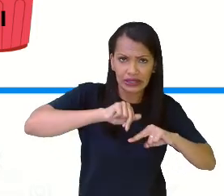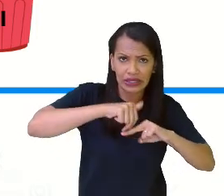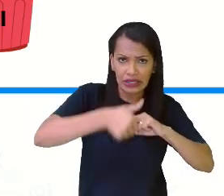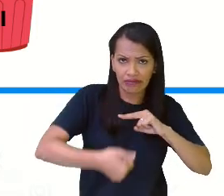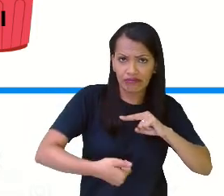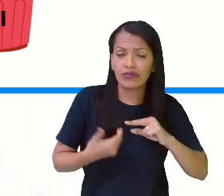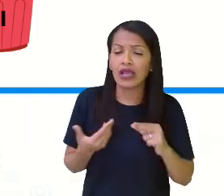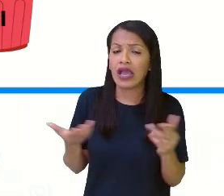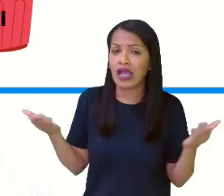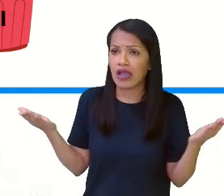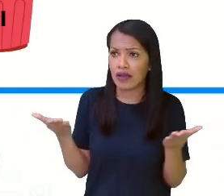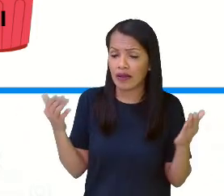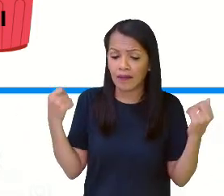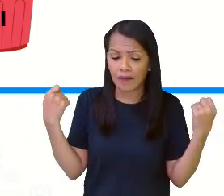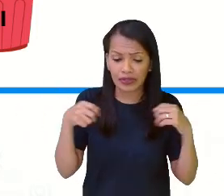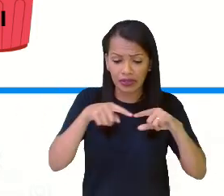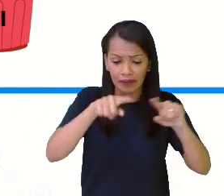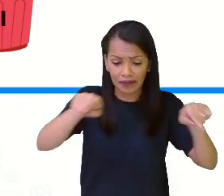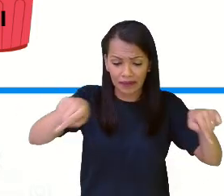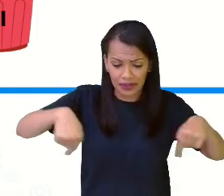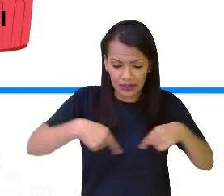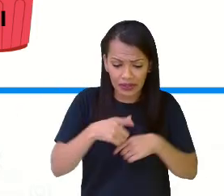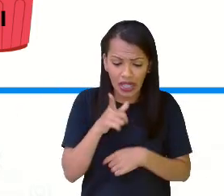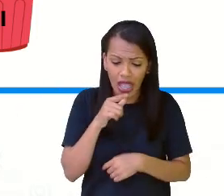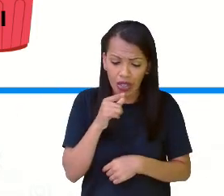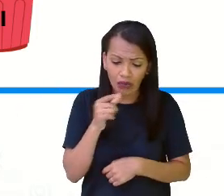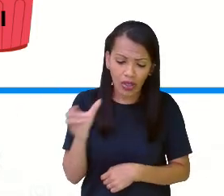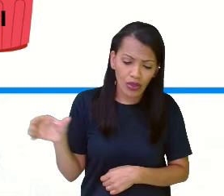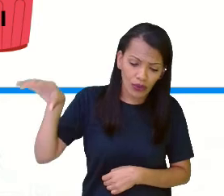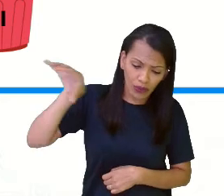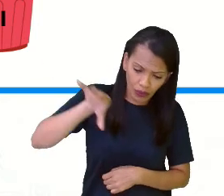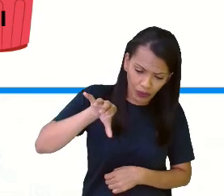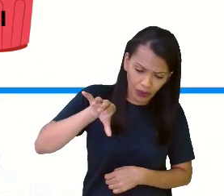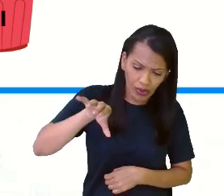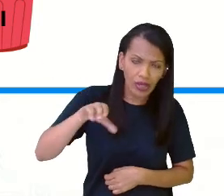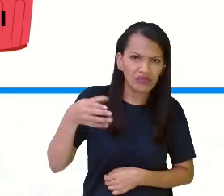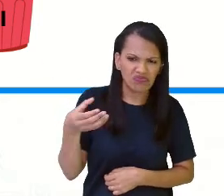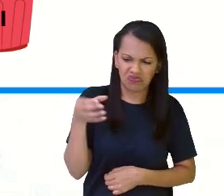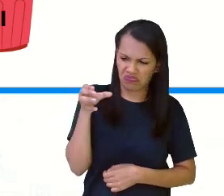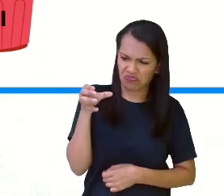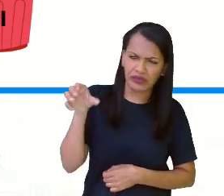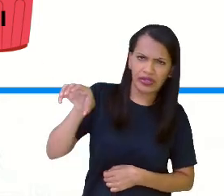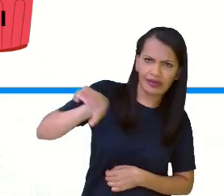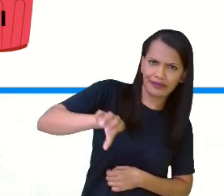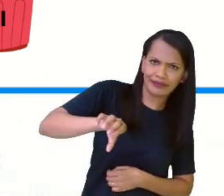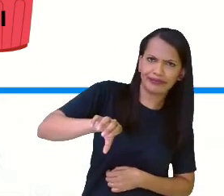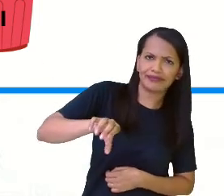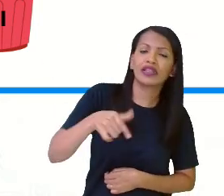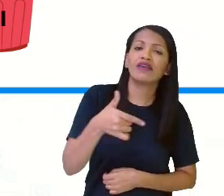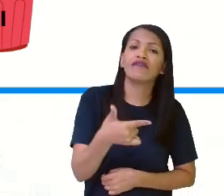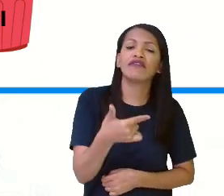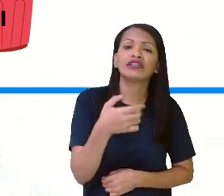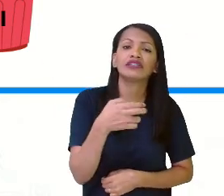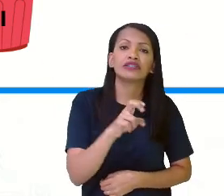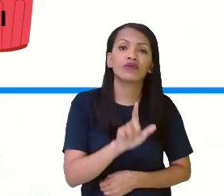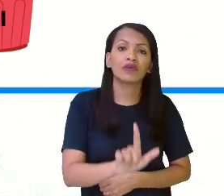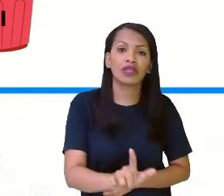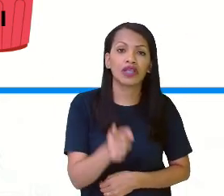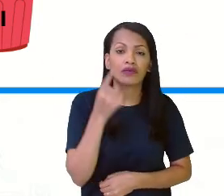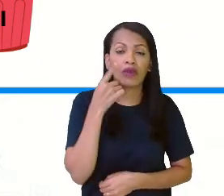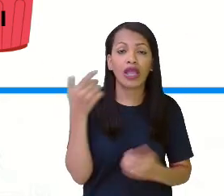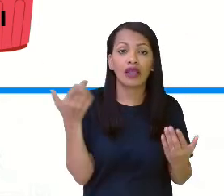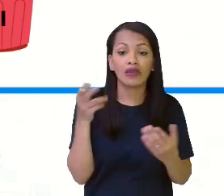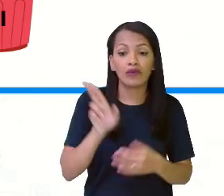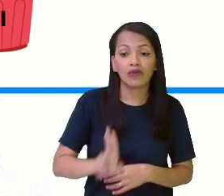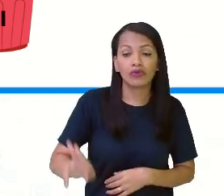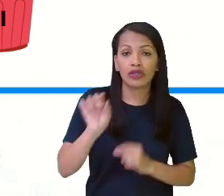Ele precisa encher essa piscina de 25 litros. A capacidade dela é 25 litros de água.